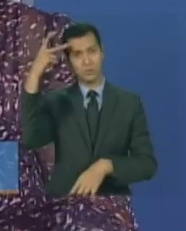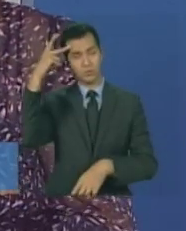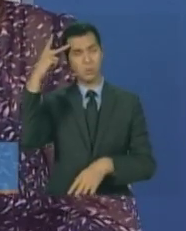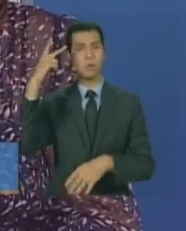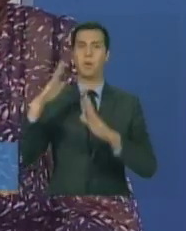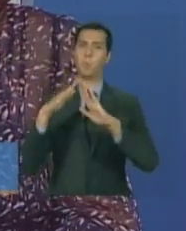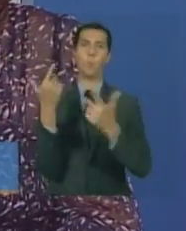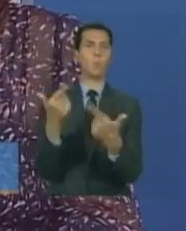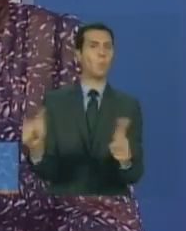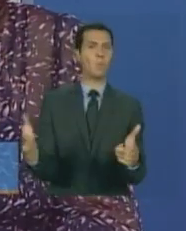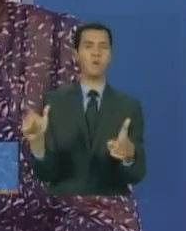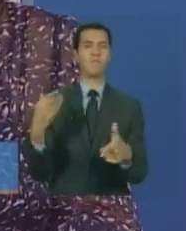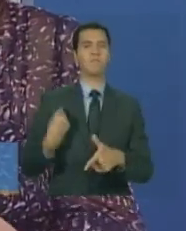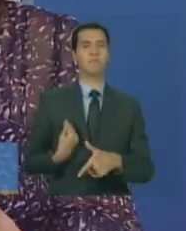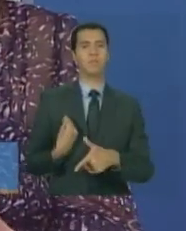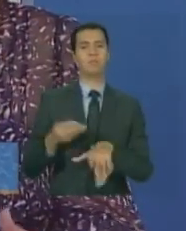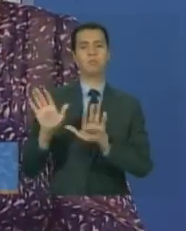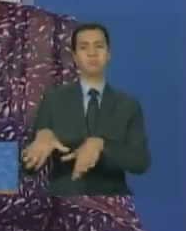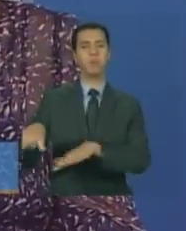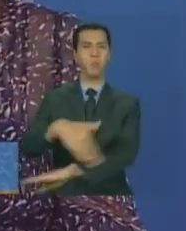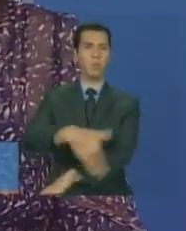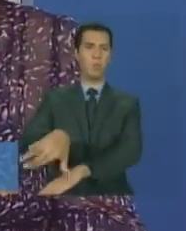população,